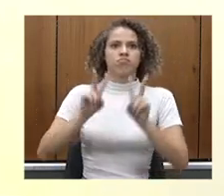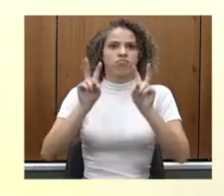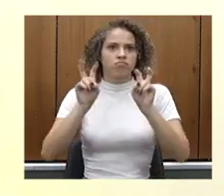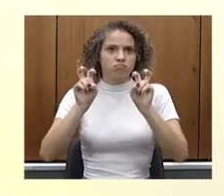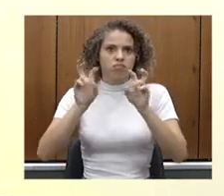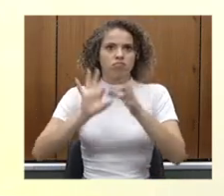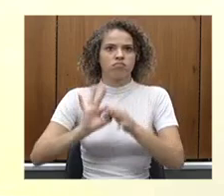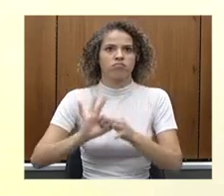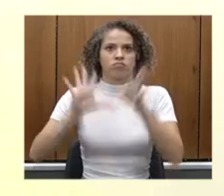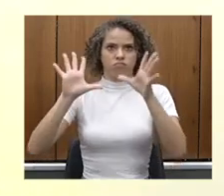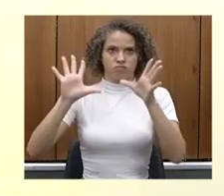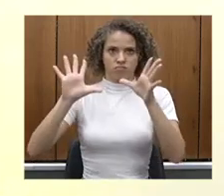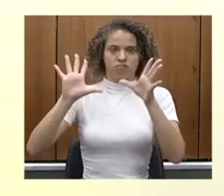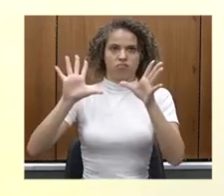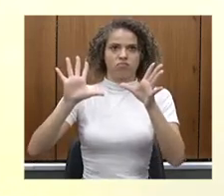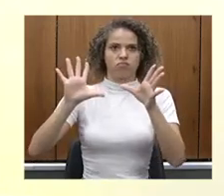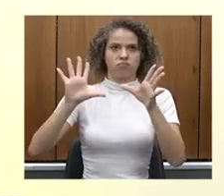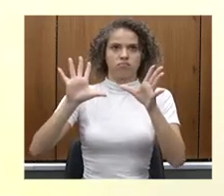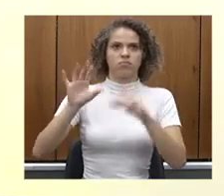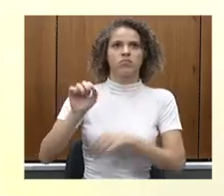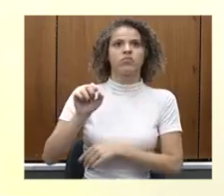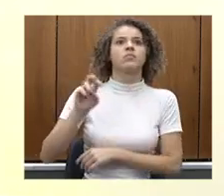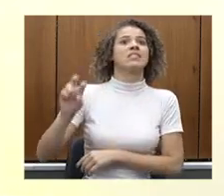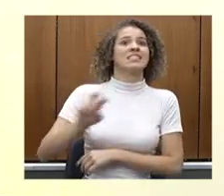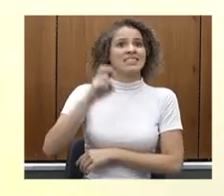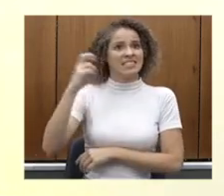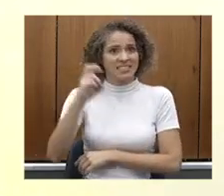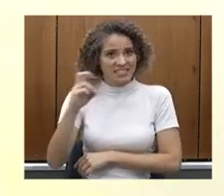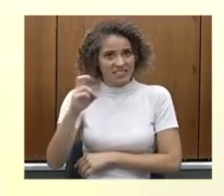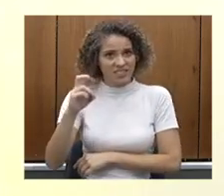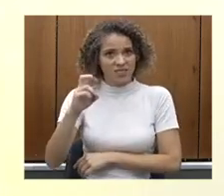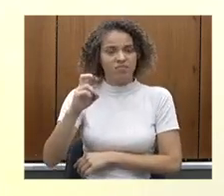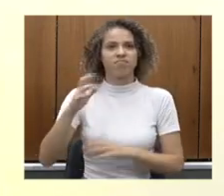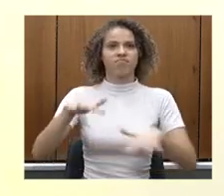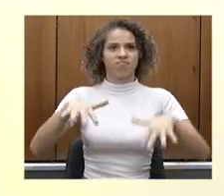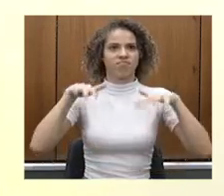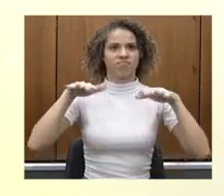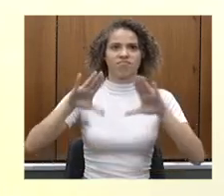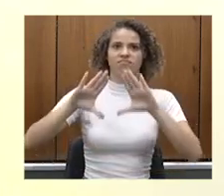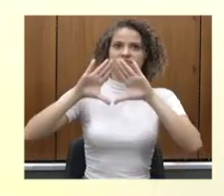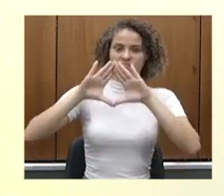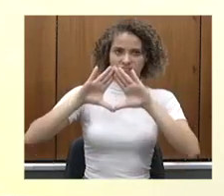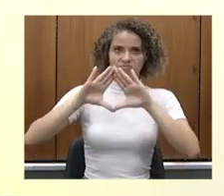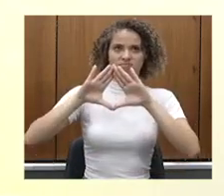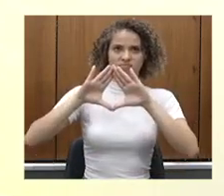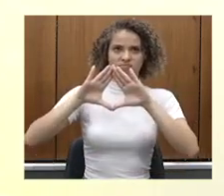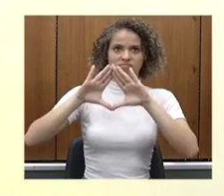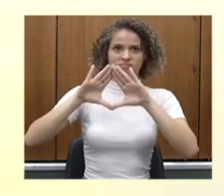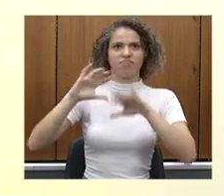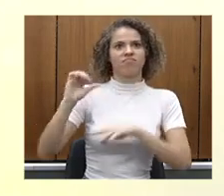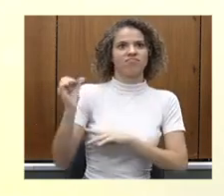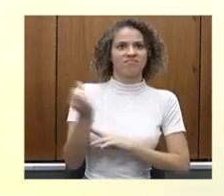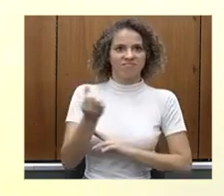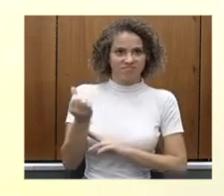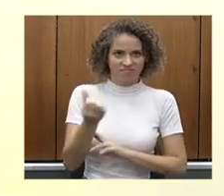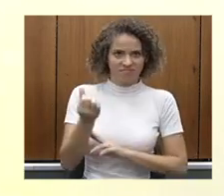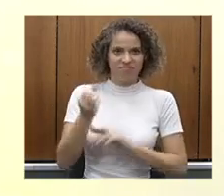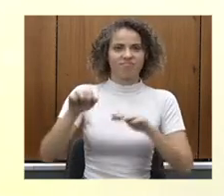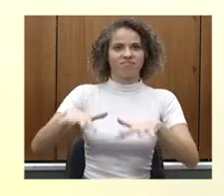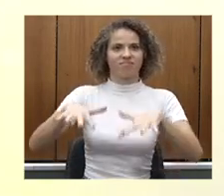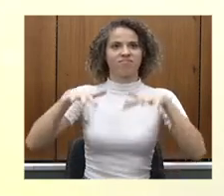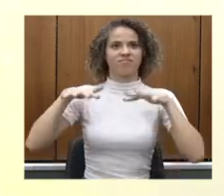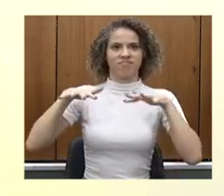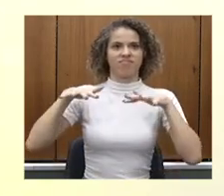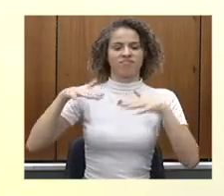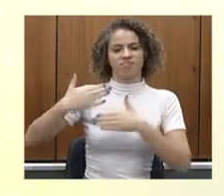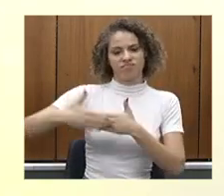líderes por ordem de inscrição. Quintos, membros da mesa da Assembleia por ordem de inscrição. Sextos, demais parlamentares por ordem de